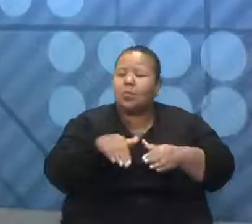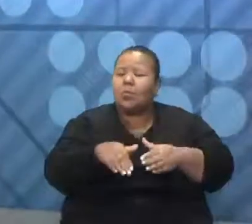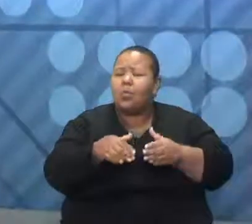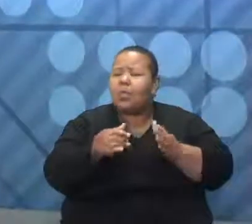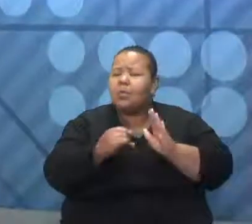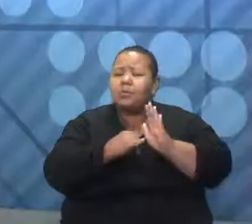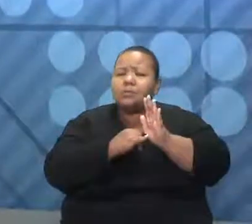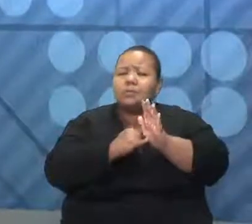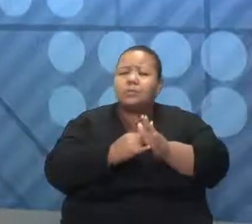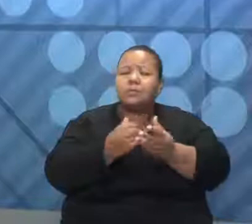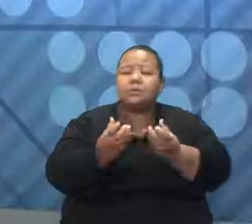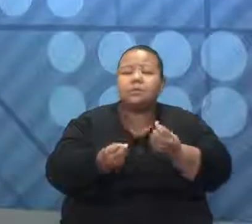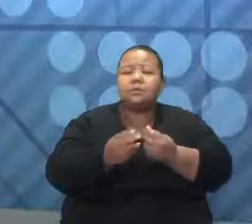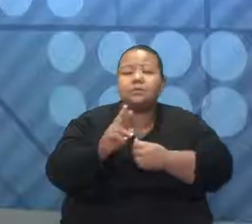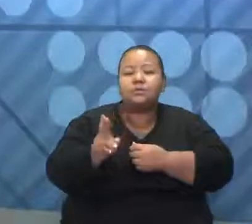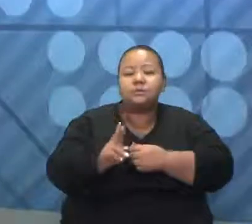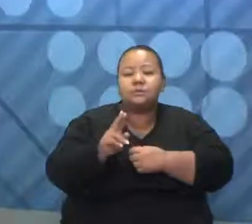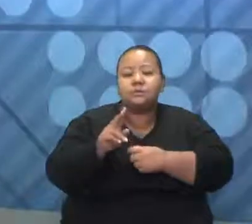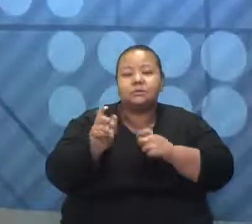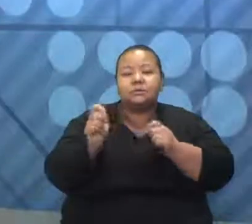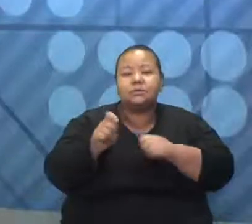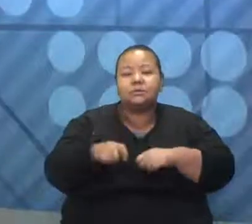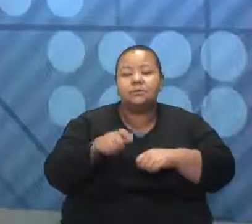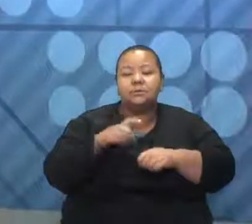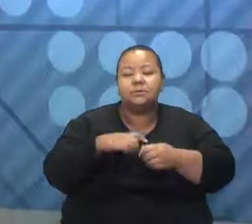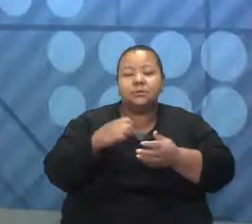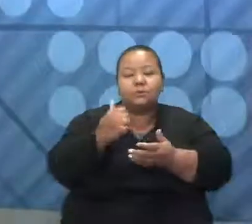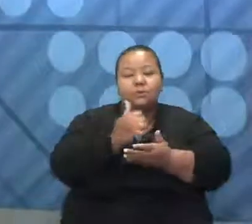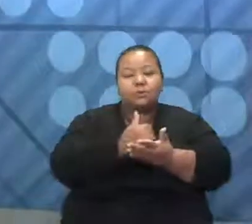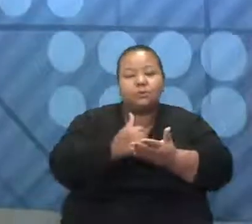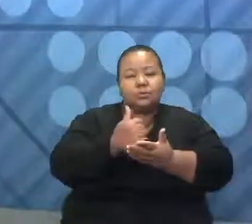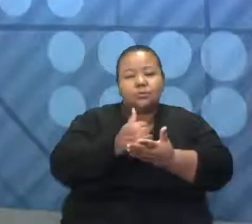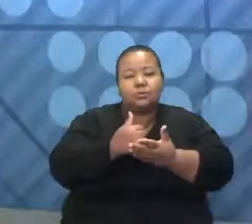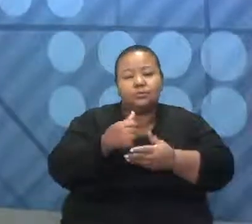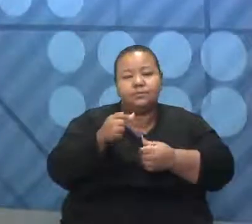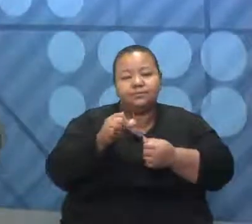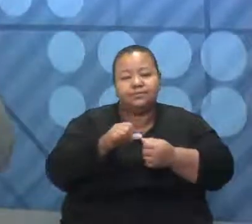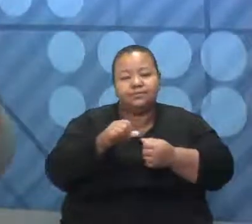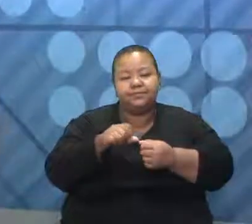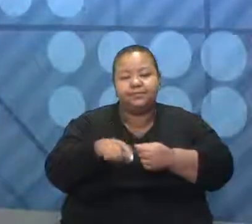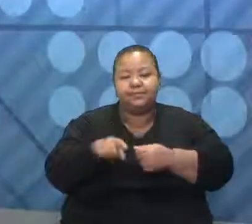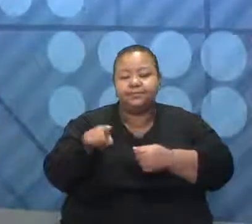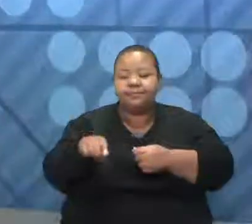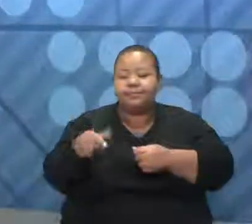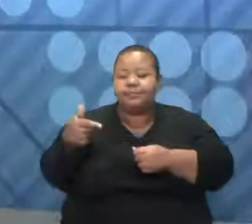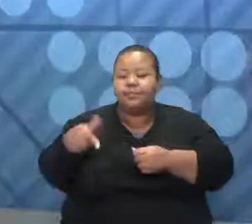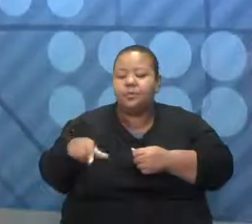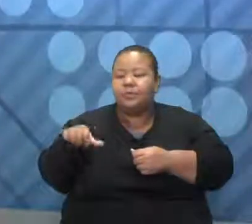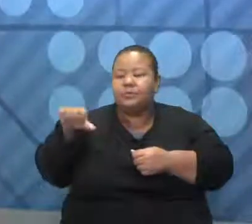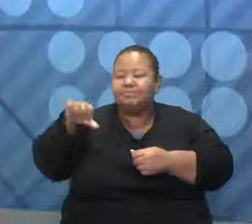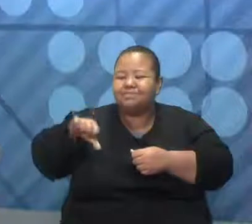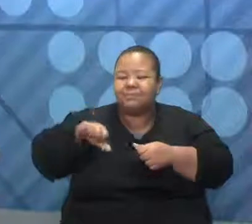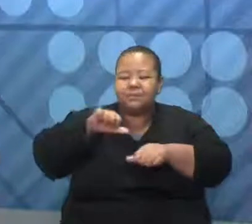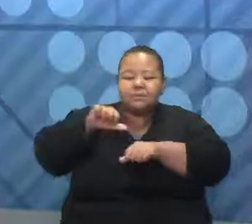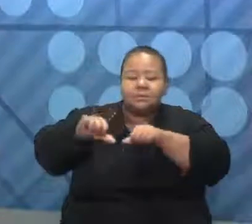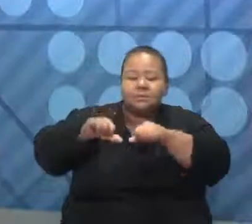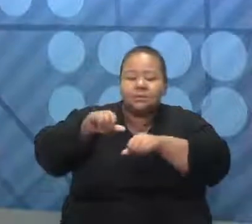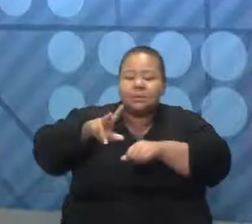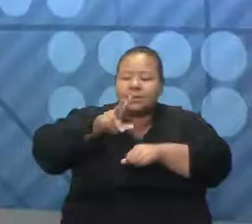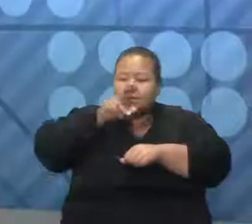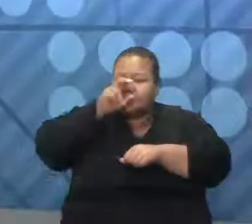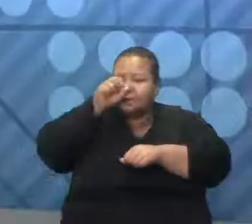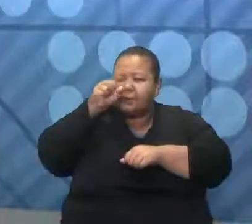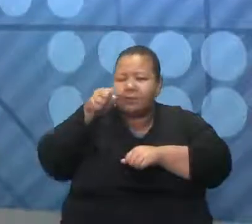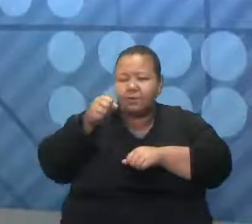nós devemos utilizar para que a gente possa controlar e fazer dessa fraqueza uma força? Então, você